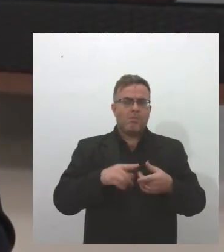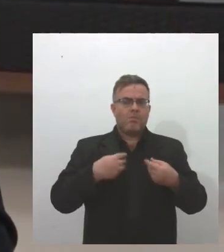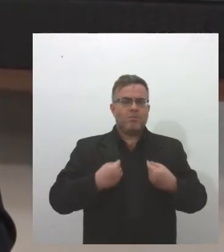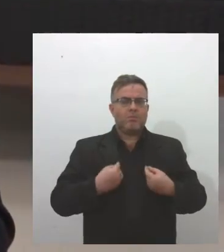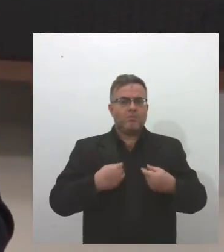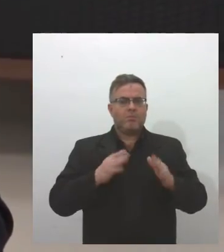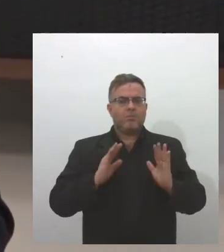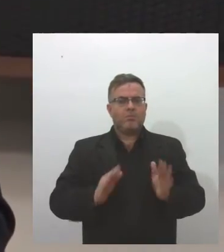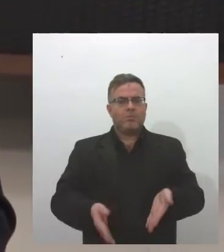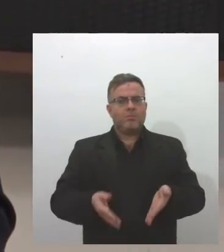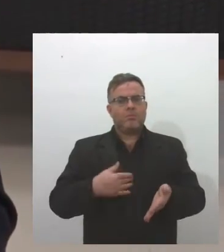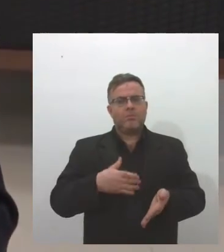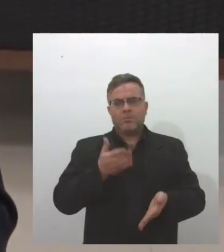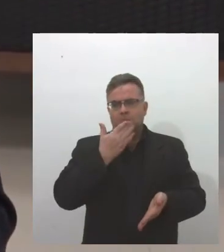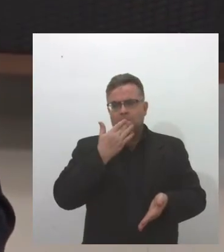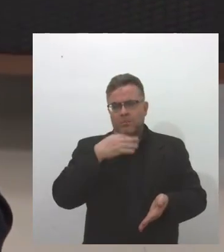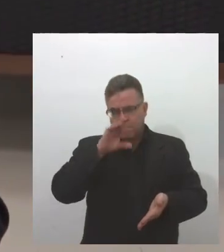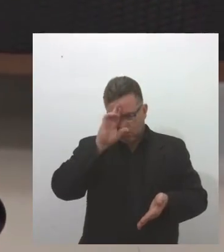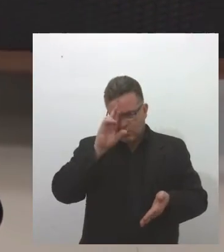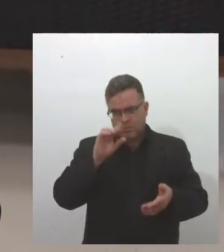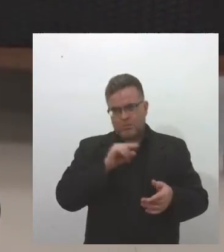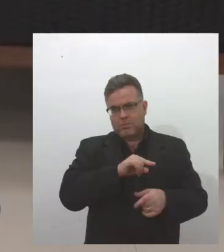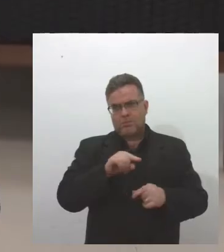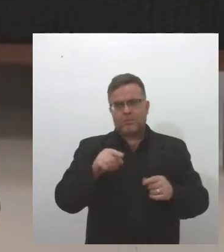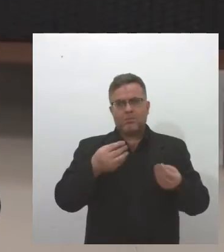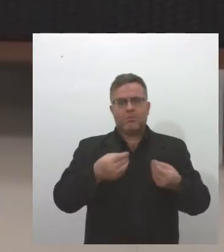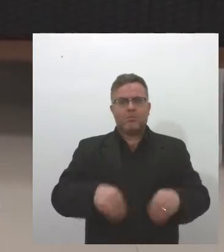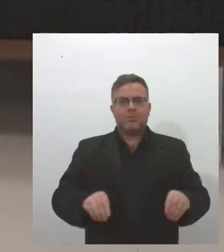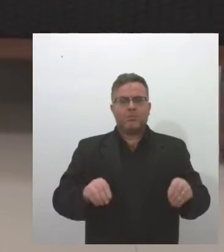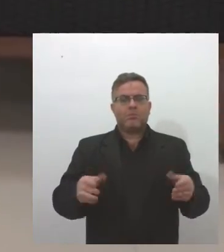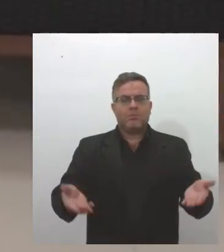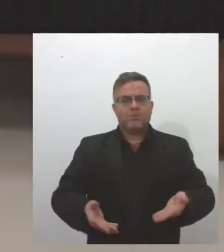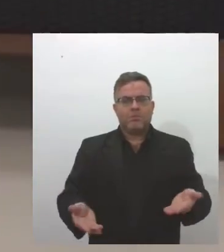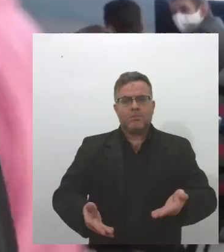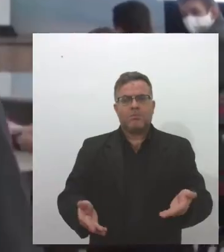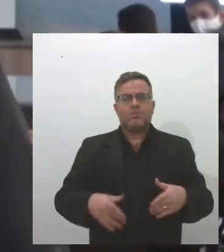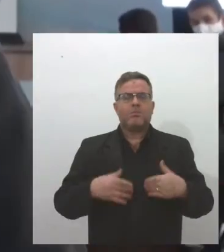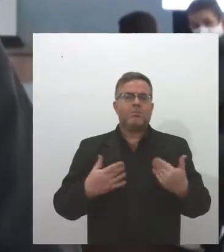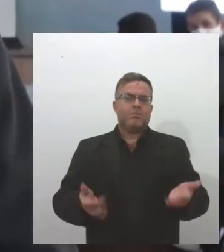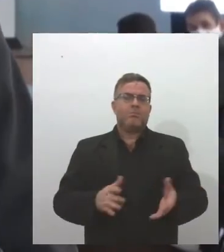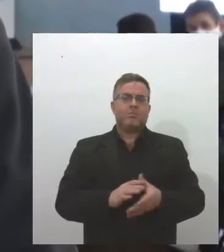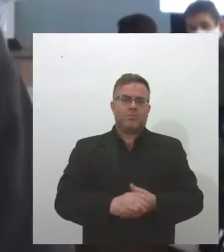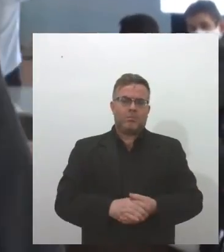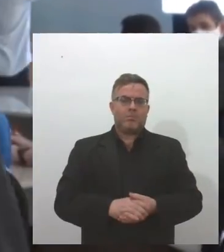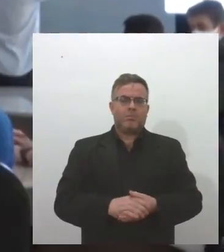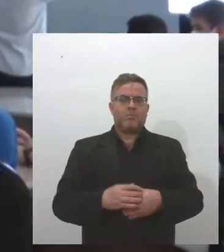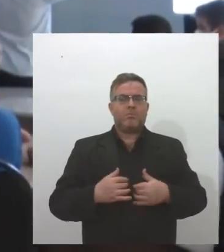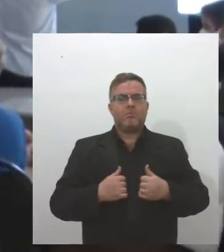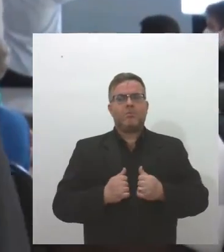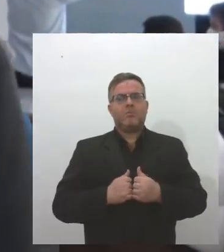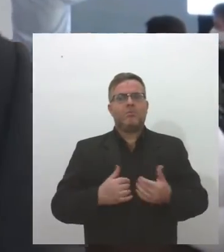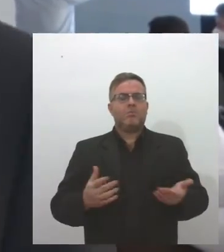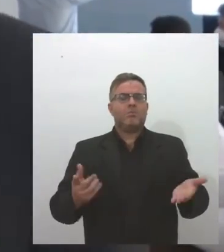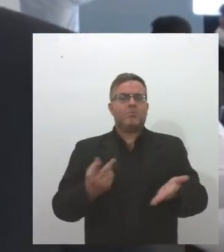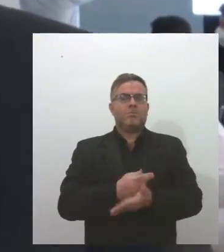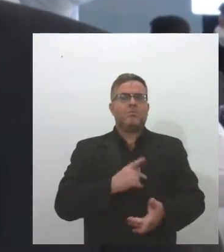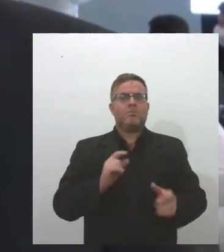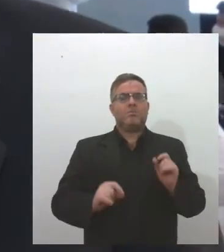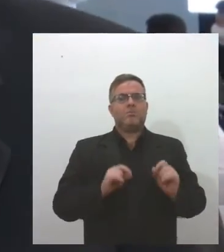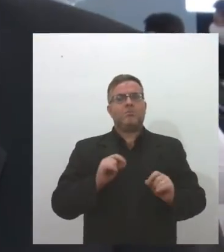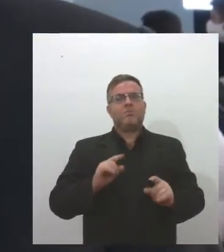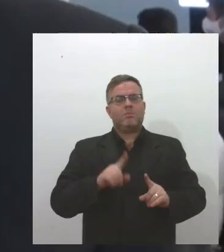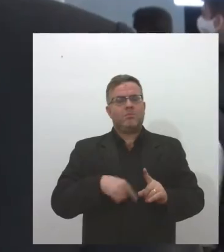Ele reconheceu que o setor foi bastante prejudicado neste período da pandemia. O setor de eventos foi o setor que mais